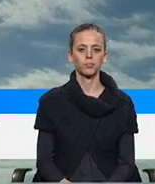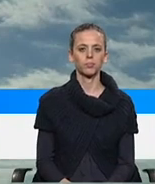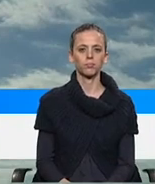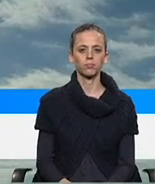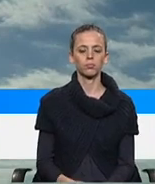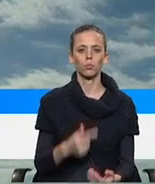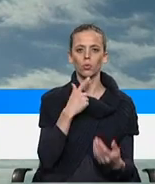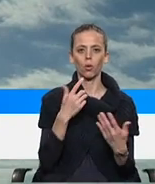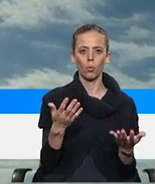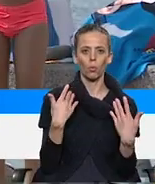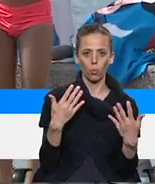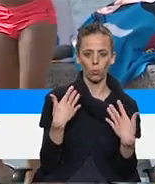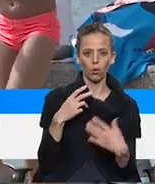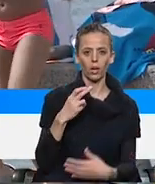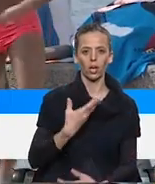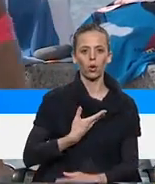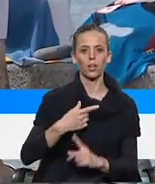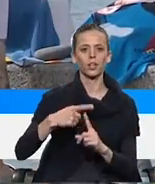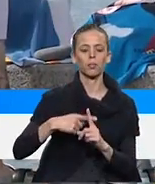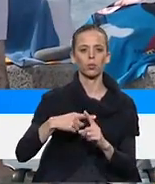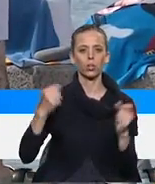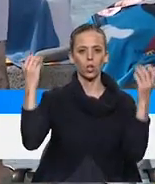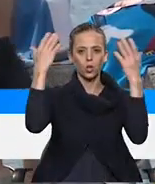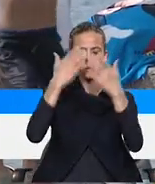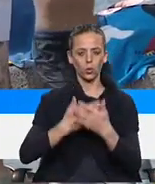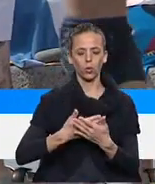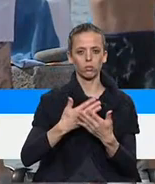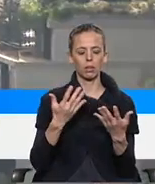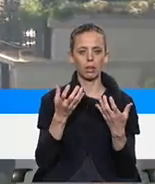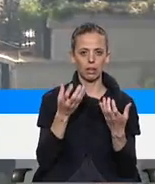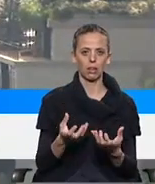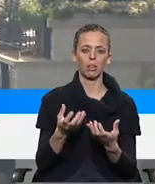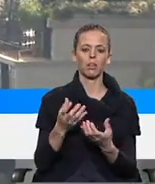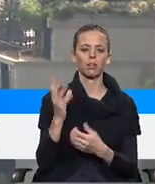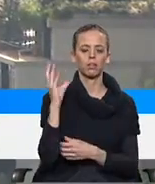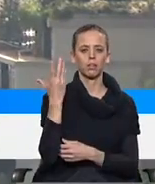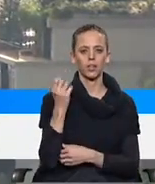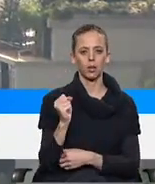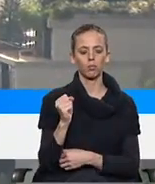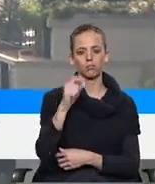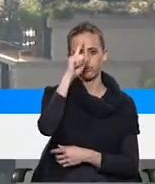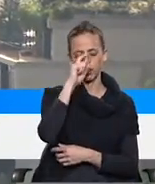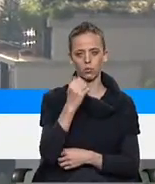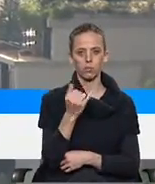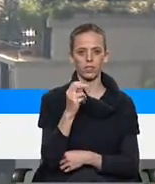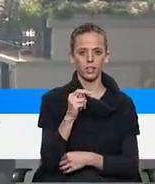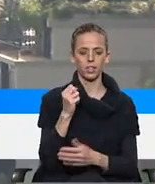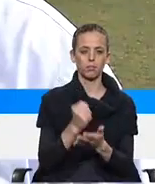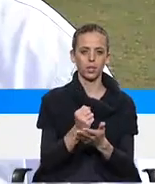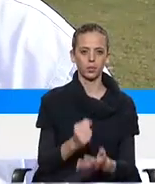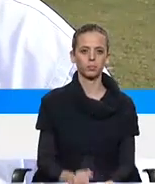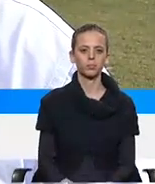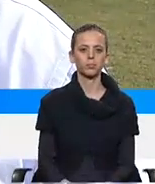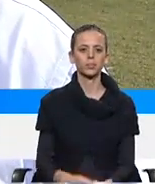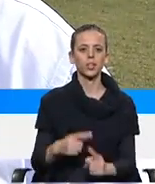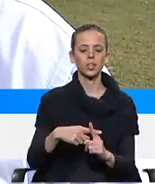Ondas de calor, recordes de temperatura, noites tropicais, são fenómenos meteorológicos que marcam 2023. A temperatura